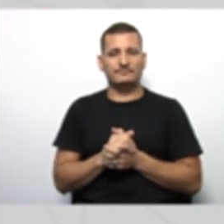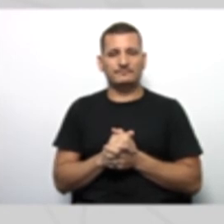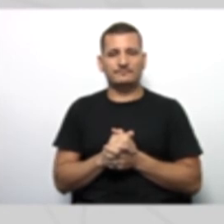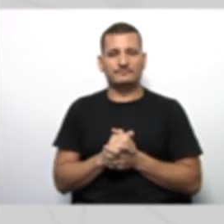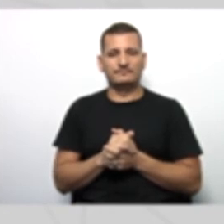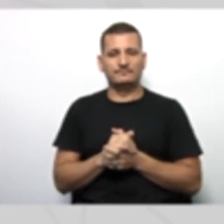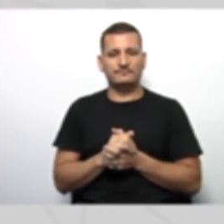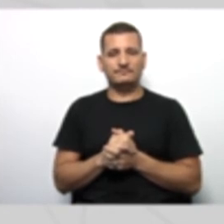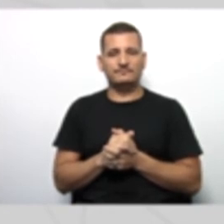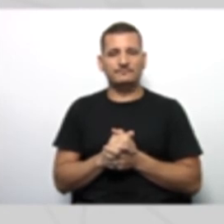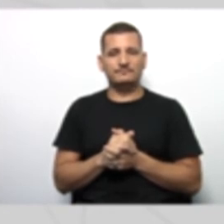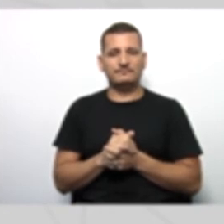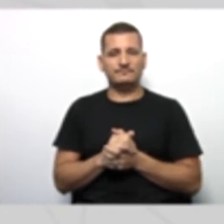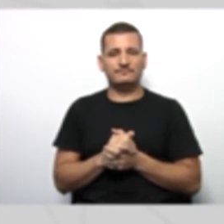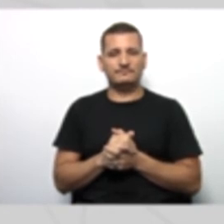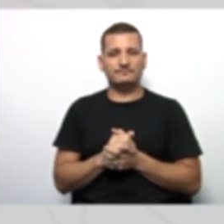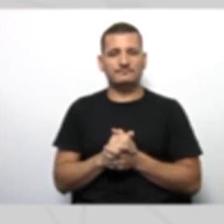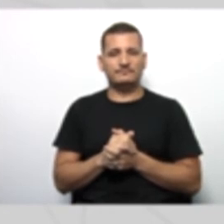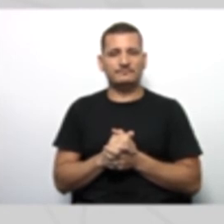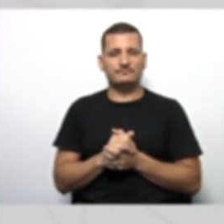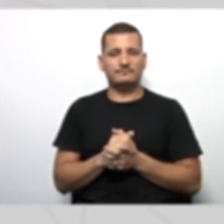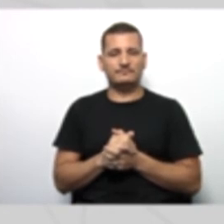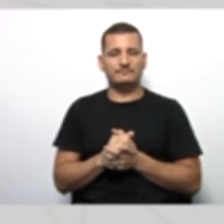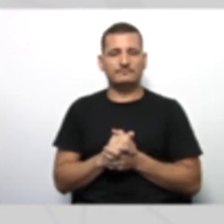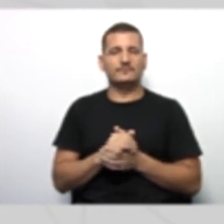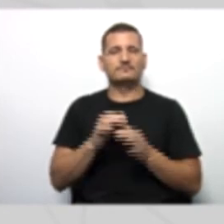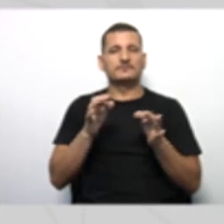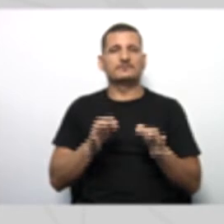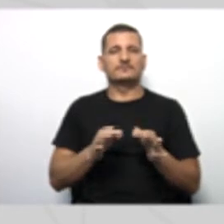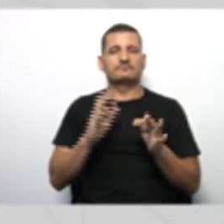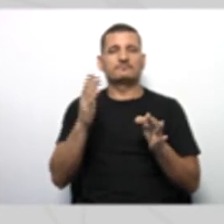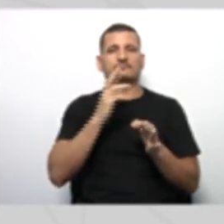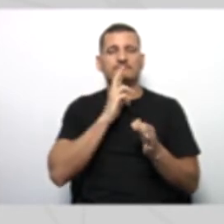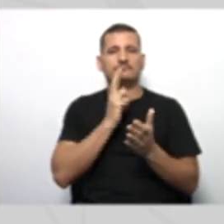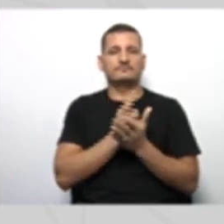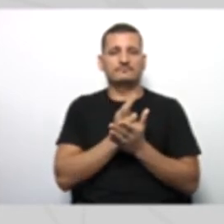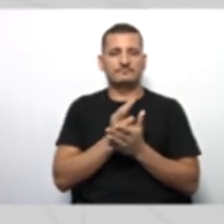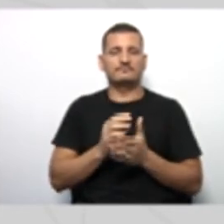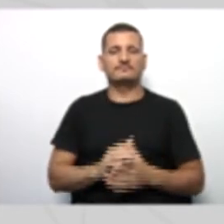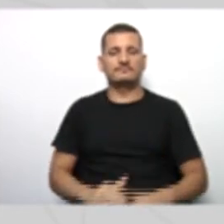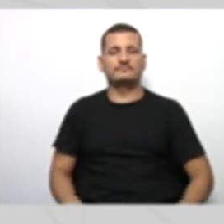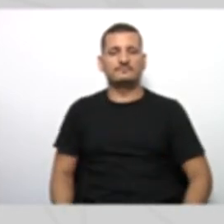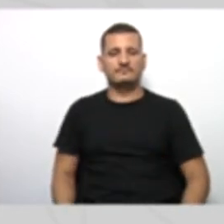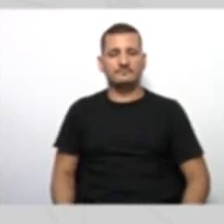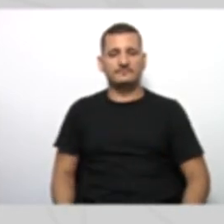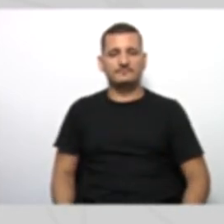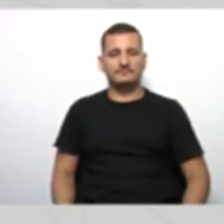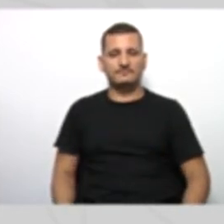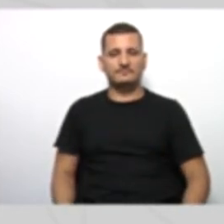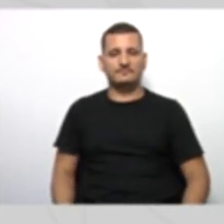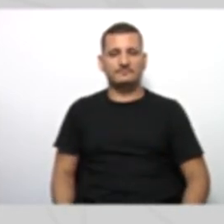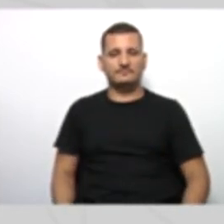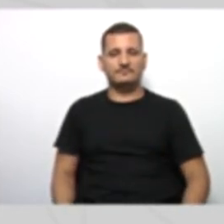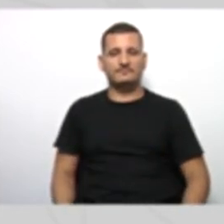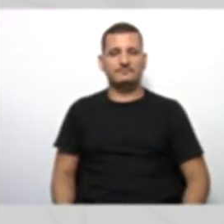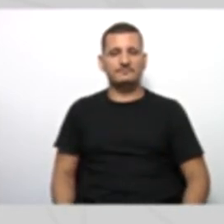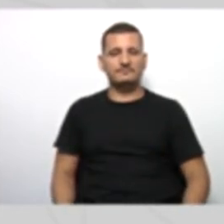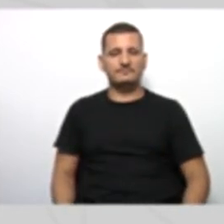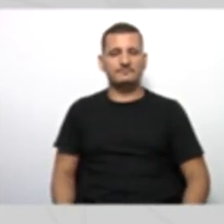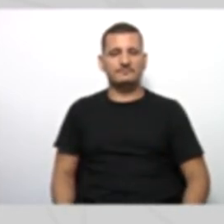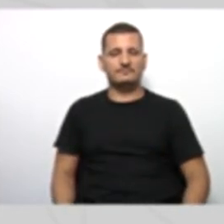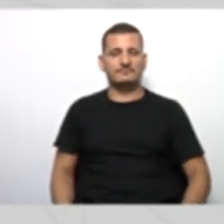entrega antecipada dos computadores? Se está antecipando, não seria melhor para a empresa? Pois é, antecipação, né?